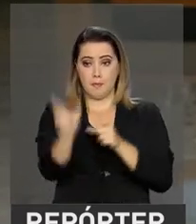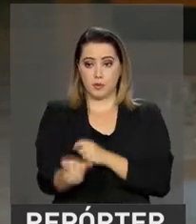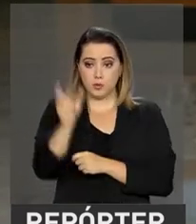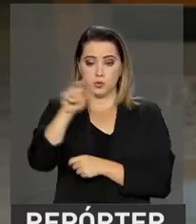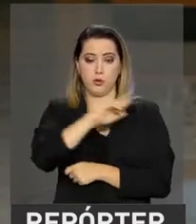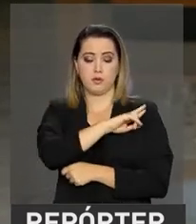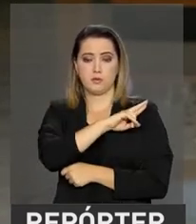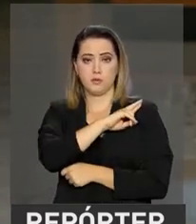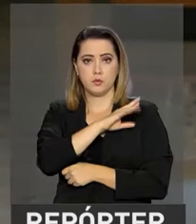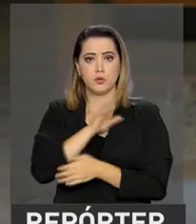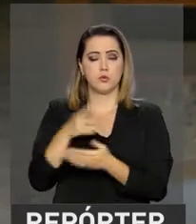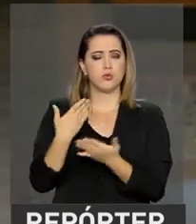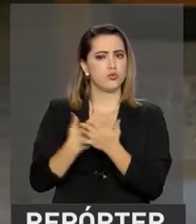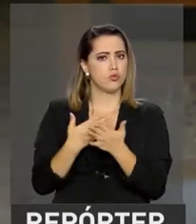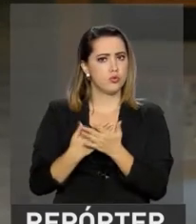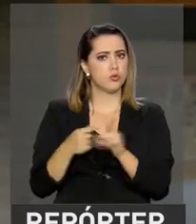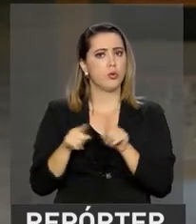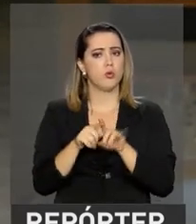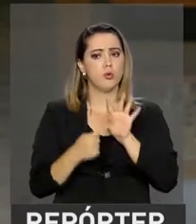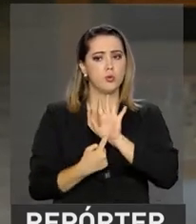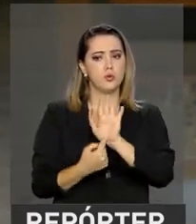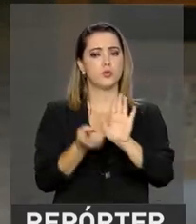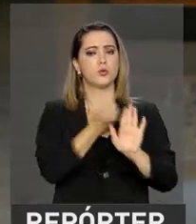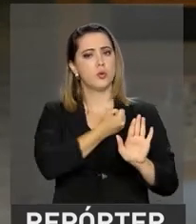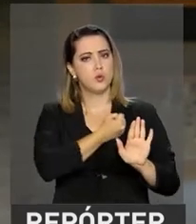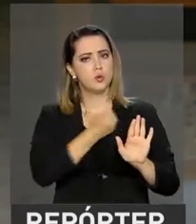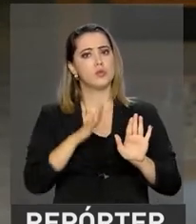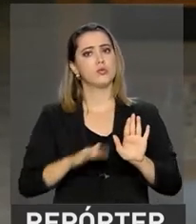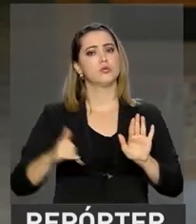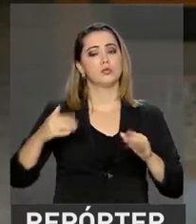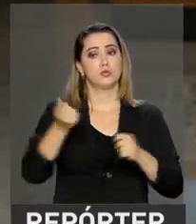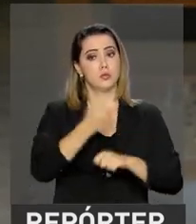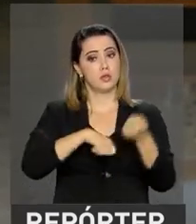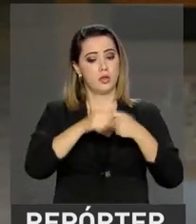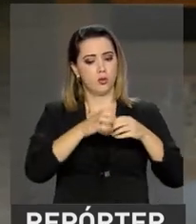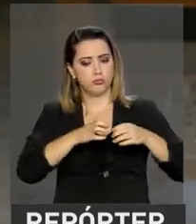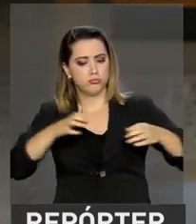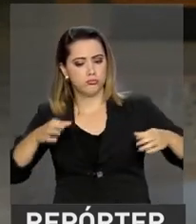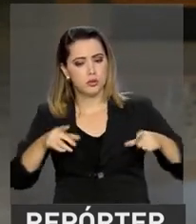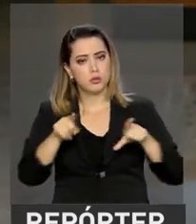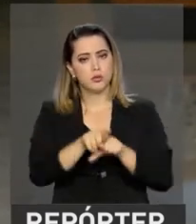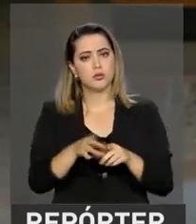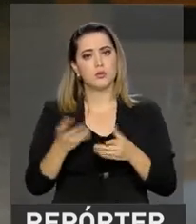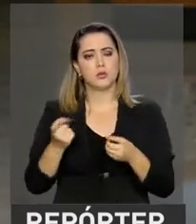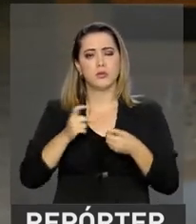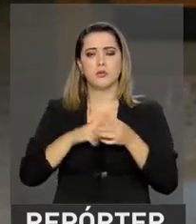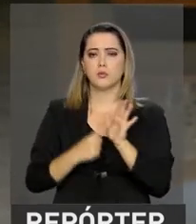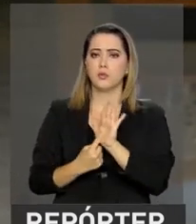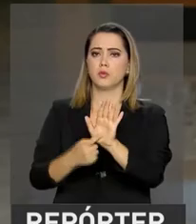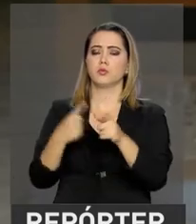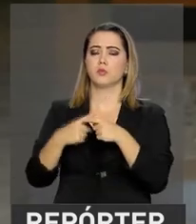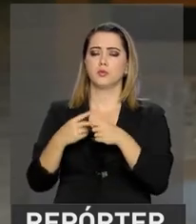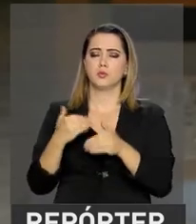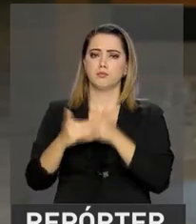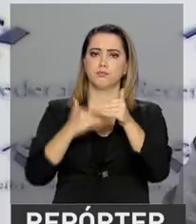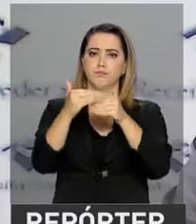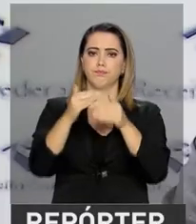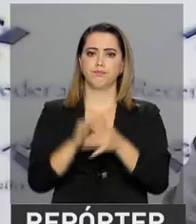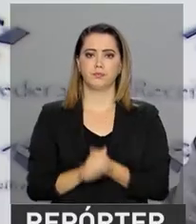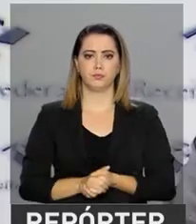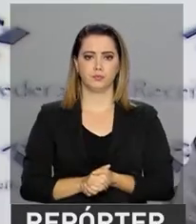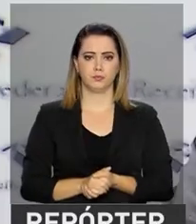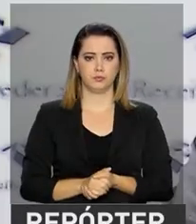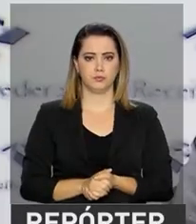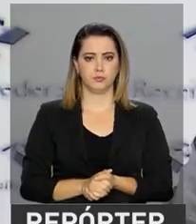aduaneiros falou sobre os indicadores macroeconômicos que impulsionaram essa recuperação vamos ver